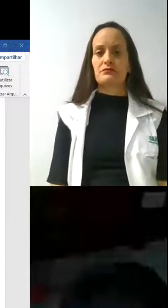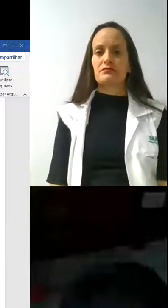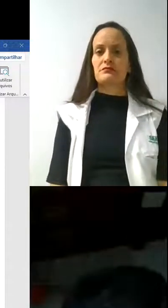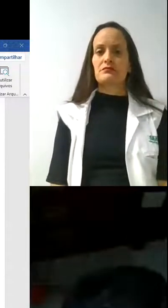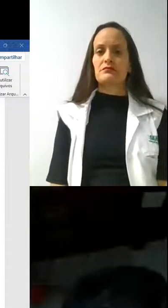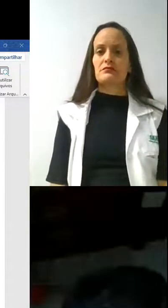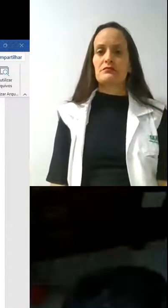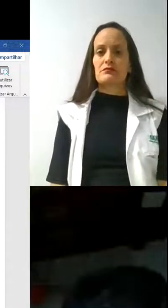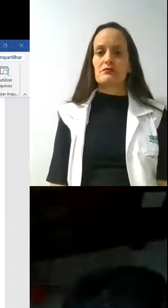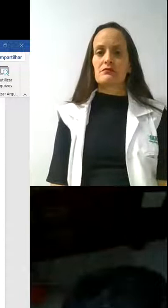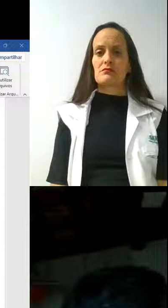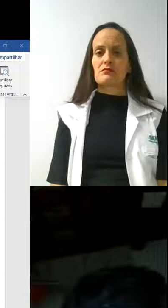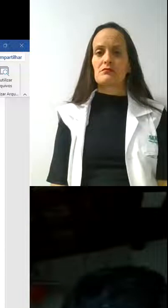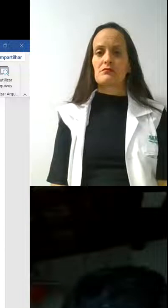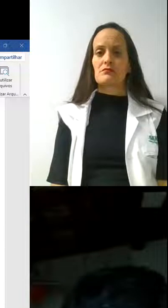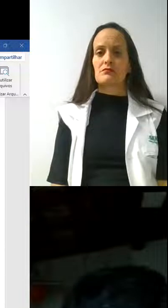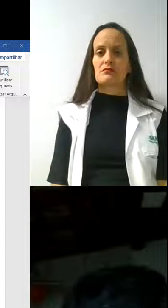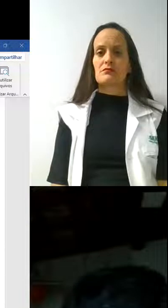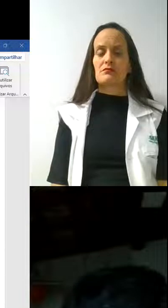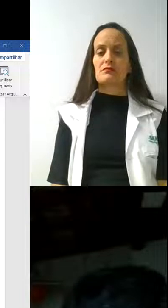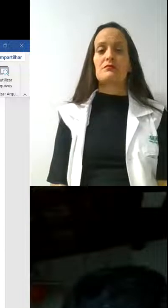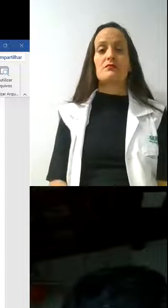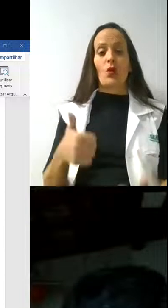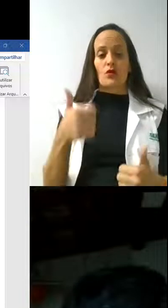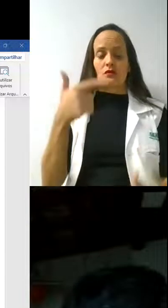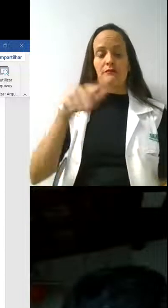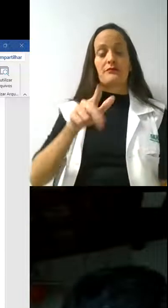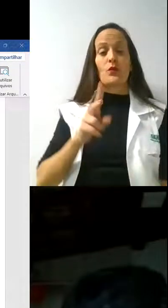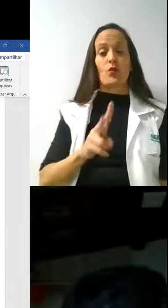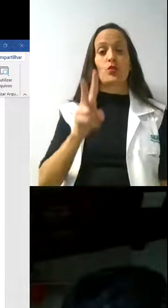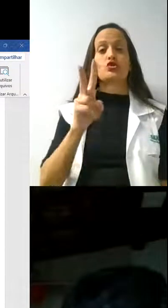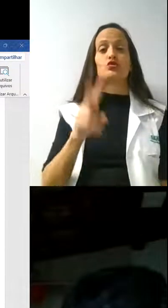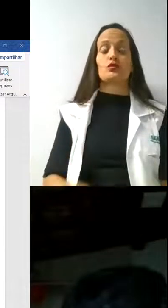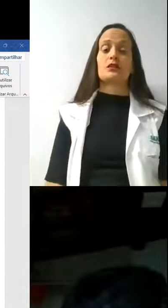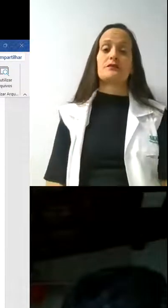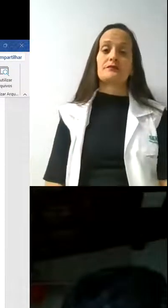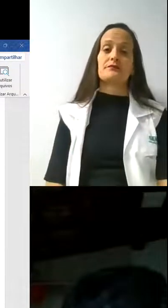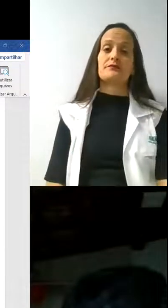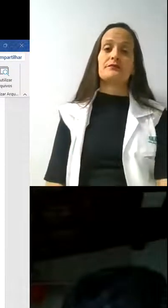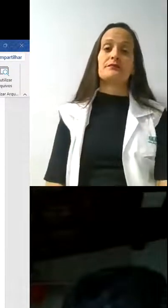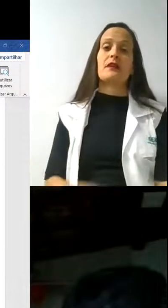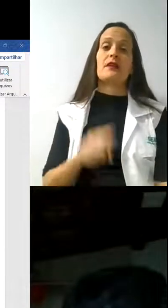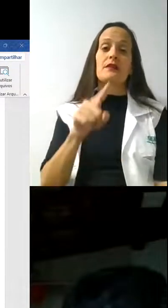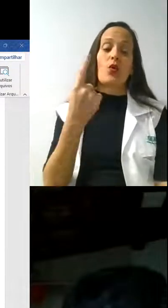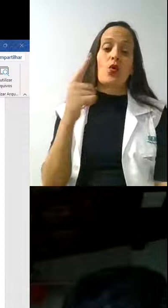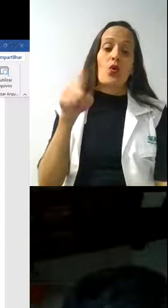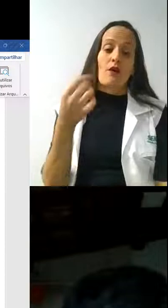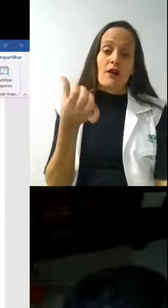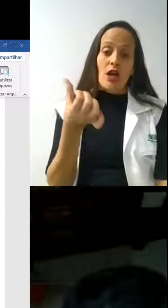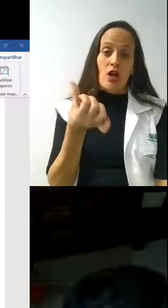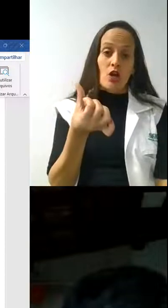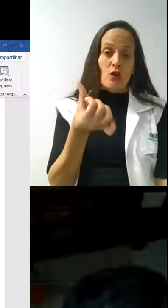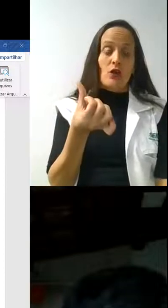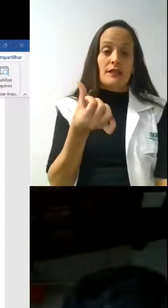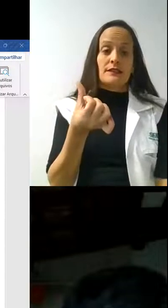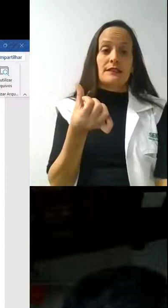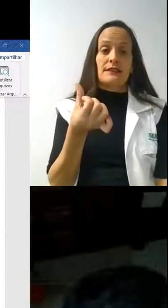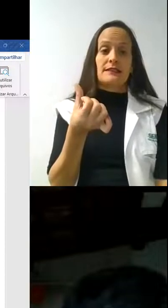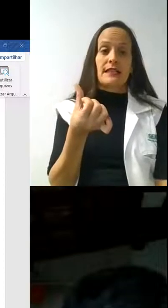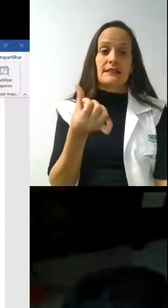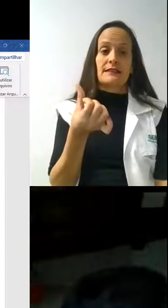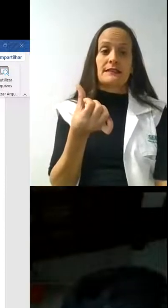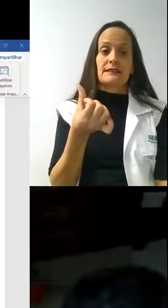bom. Então aqui eu vou fazer o mesmo. Para 1,6 metros em centímetros, vai ser quanto? 1,6 vezes